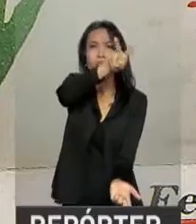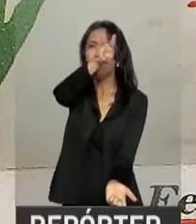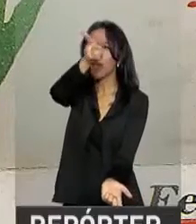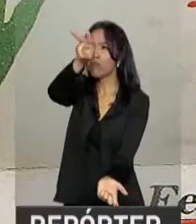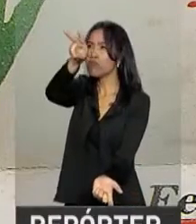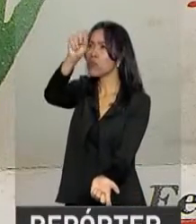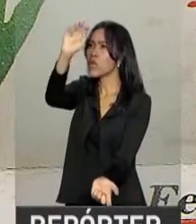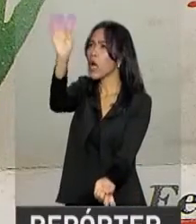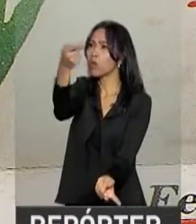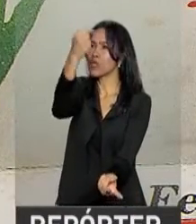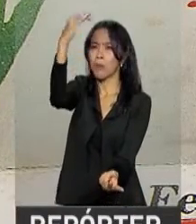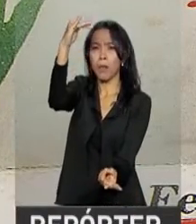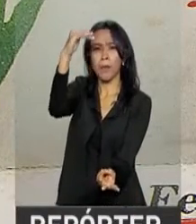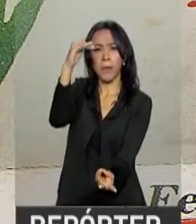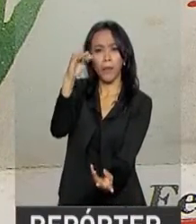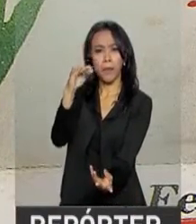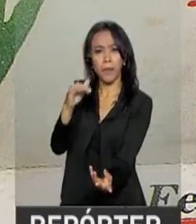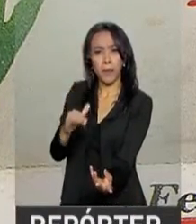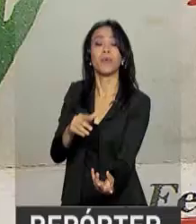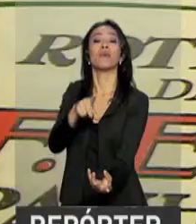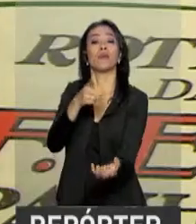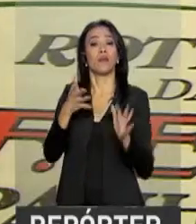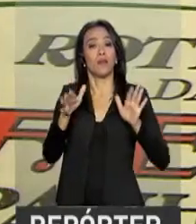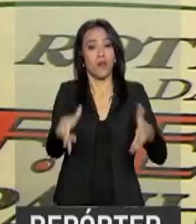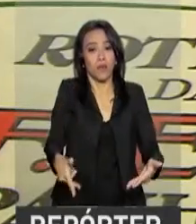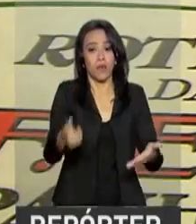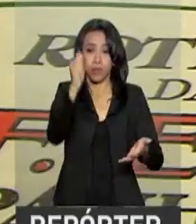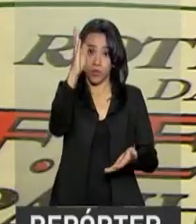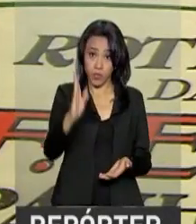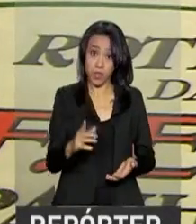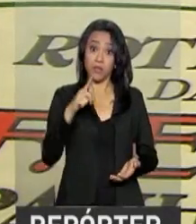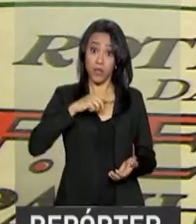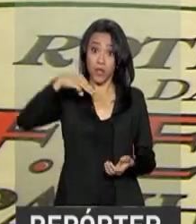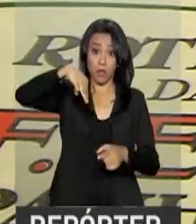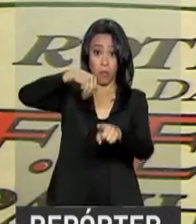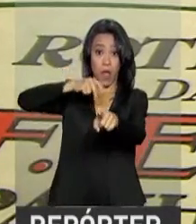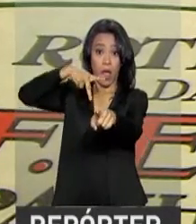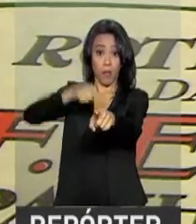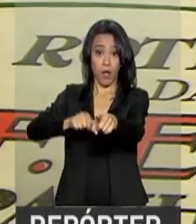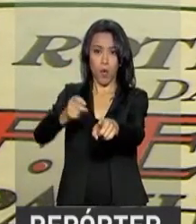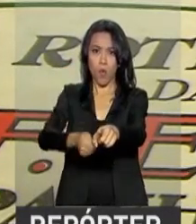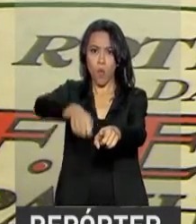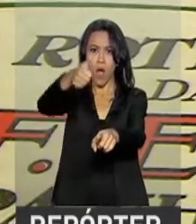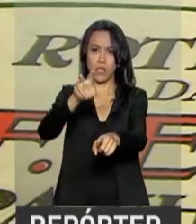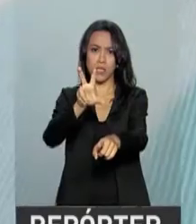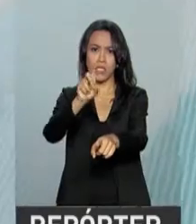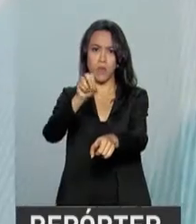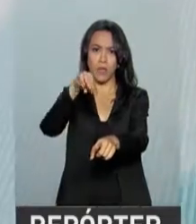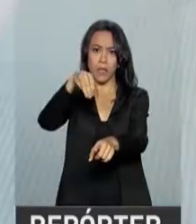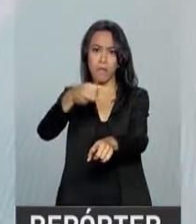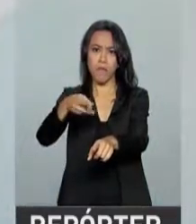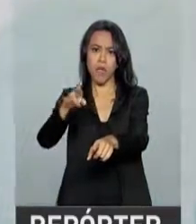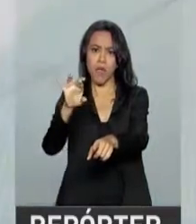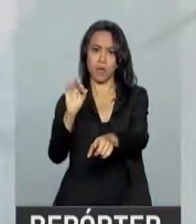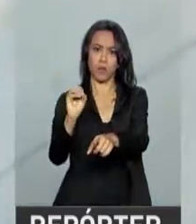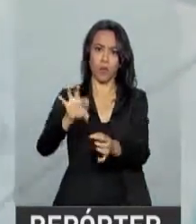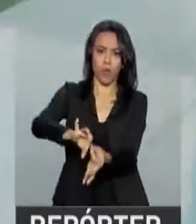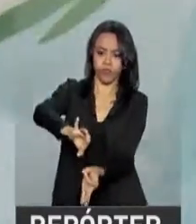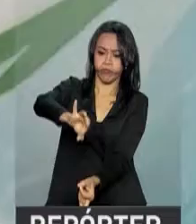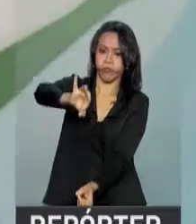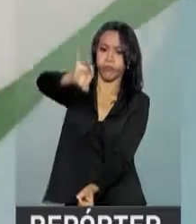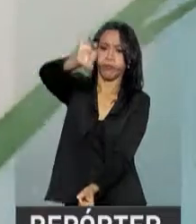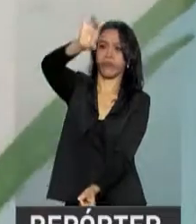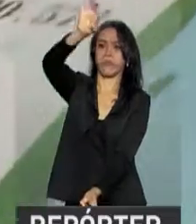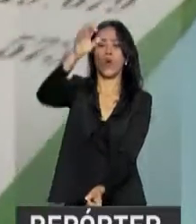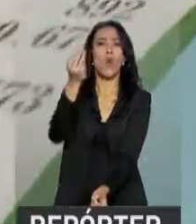os principais fatos e a participação do Brasil, além de um mapa de quase 50 metros quadrados, com todo o roteiro da